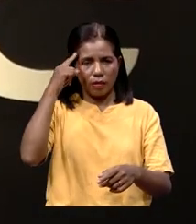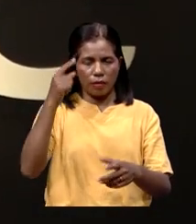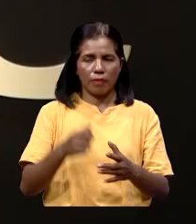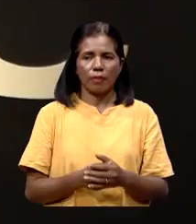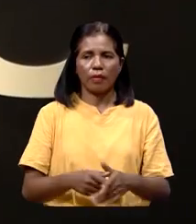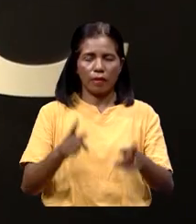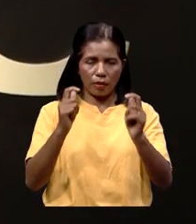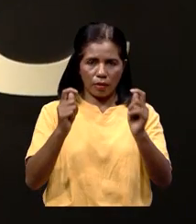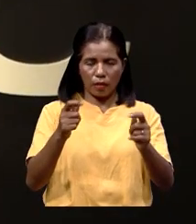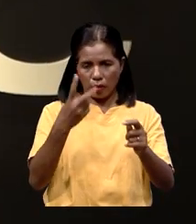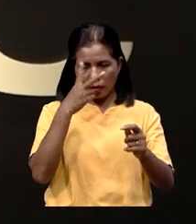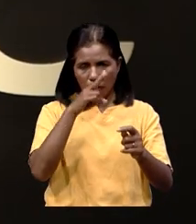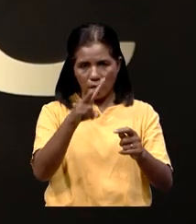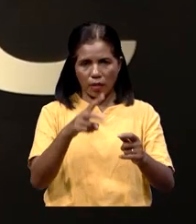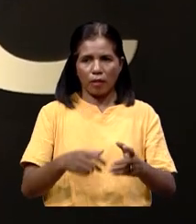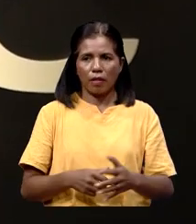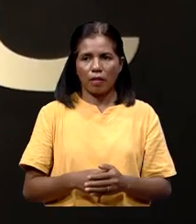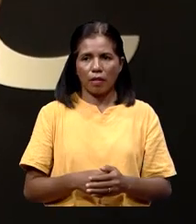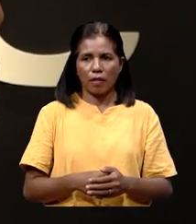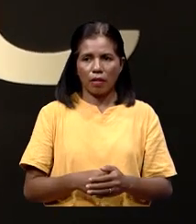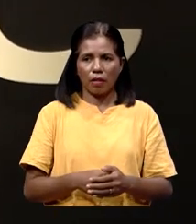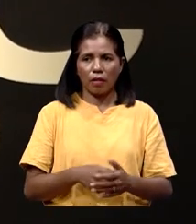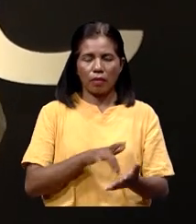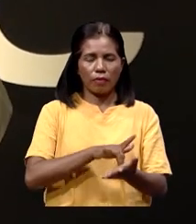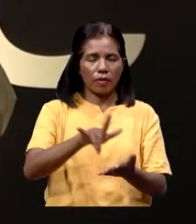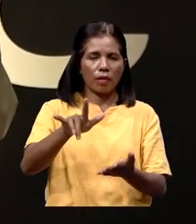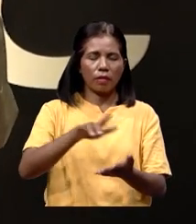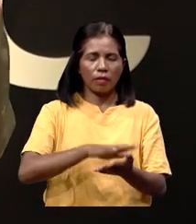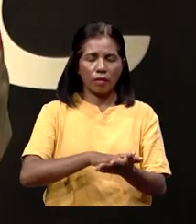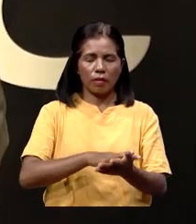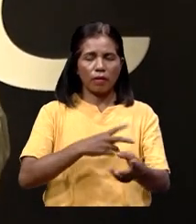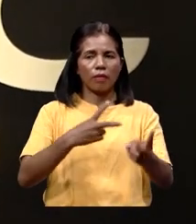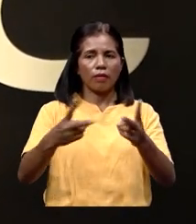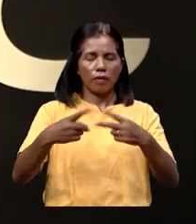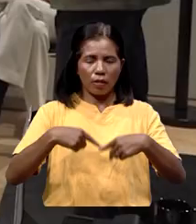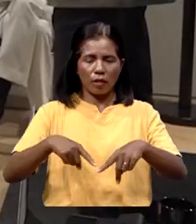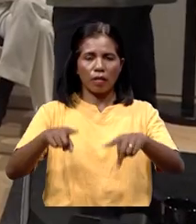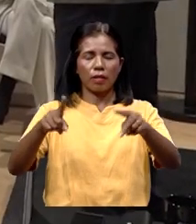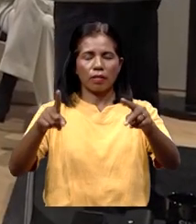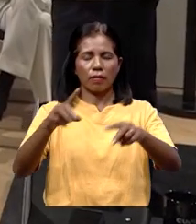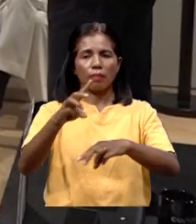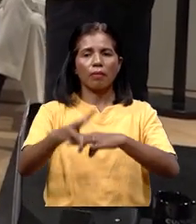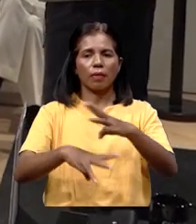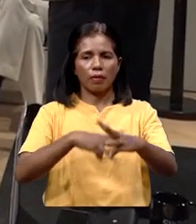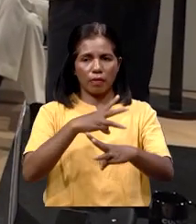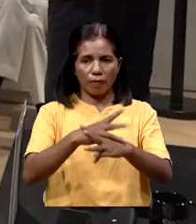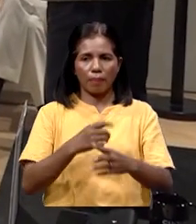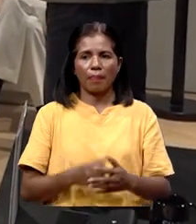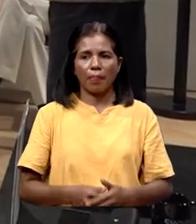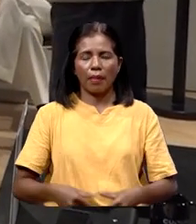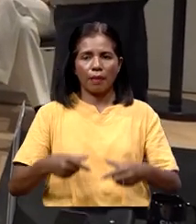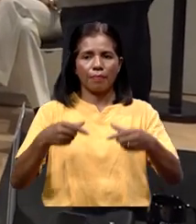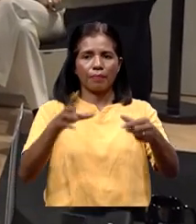tentar reconciliar entre a viagem que o crocodilo fez pelo mundo com as crianças. Estabelece Prêmio